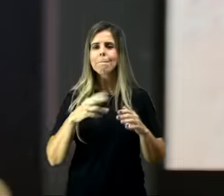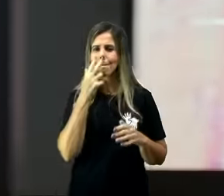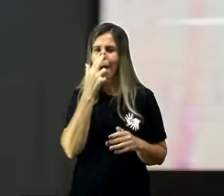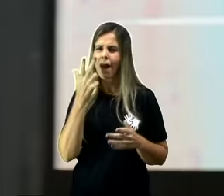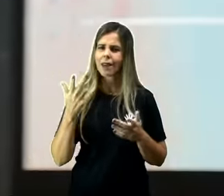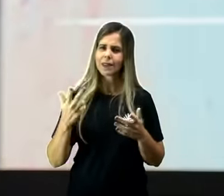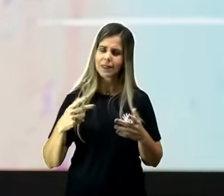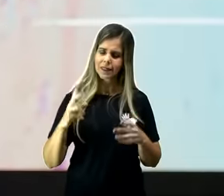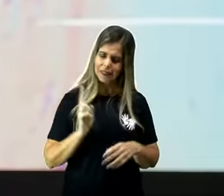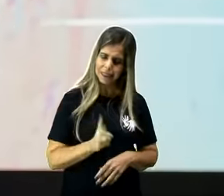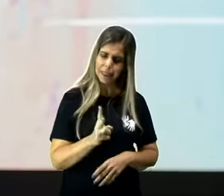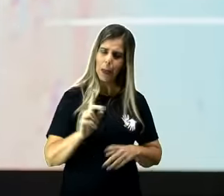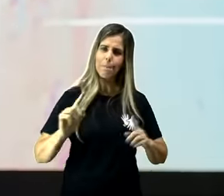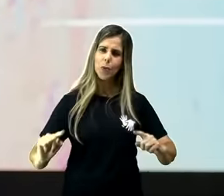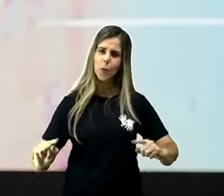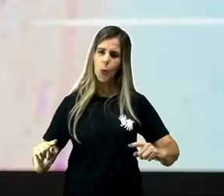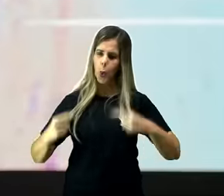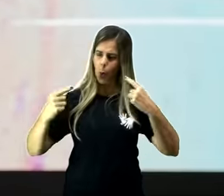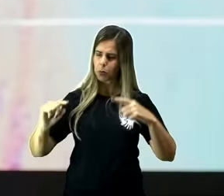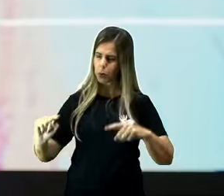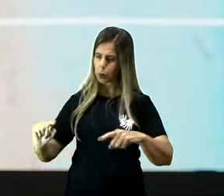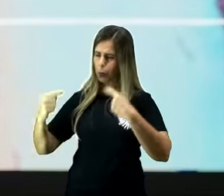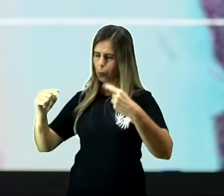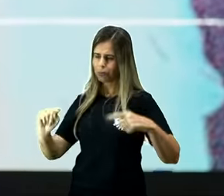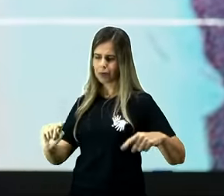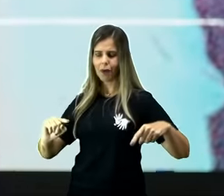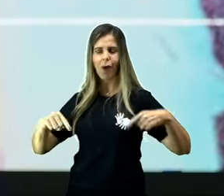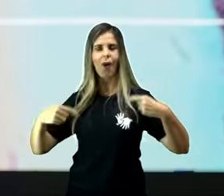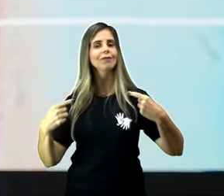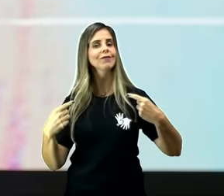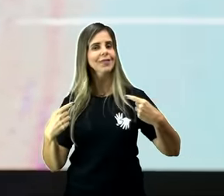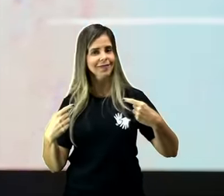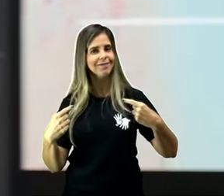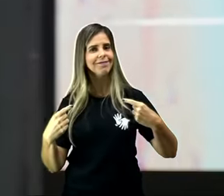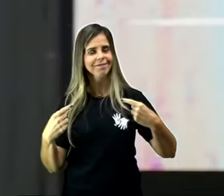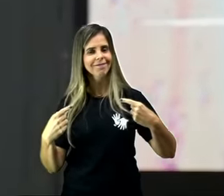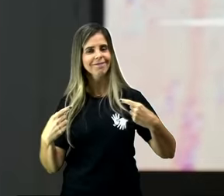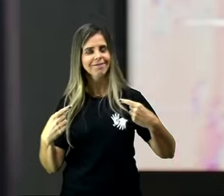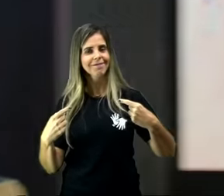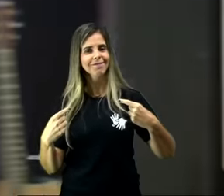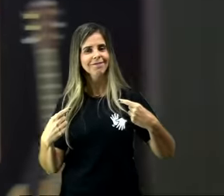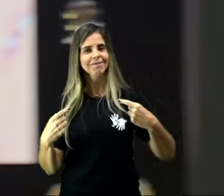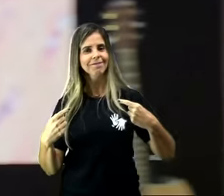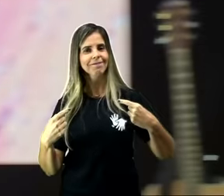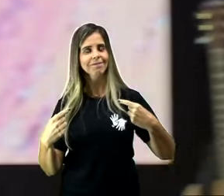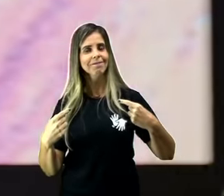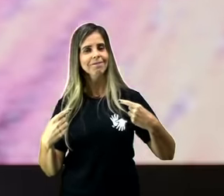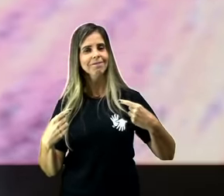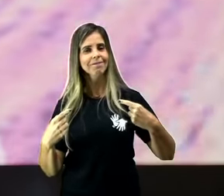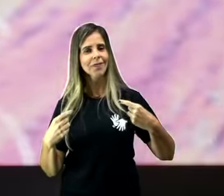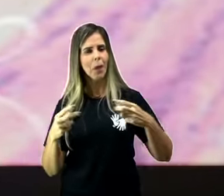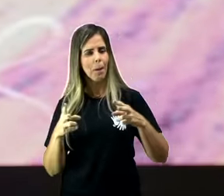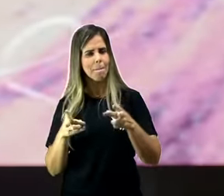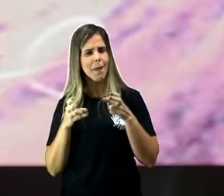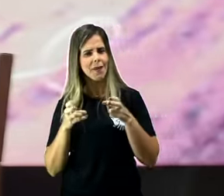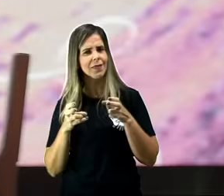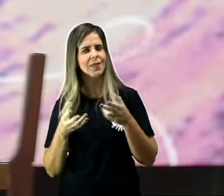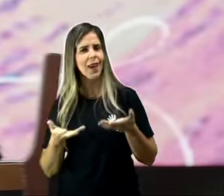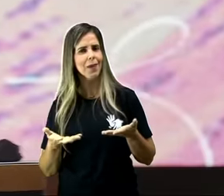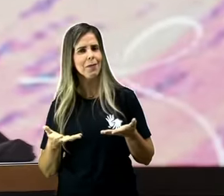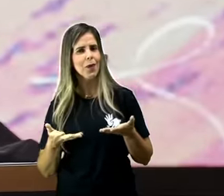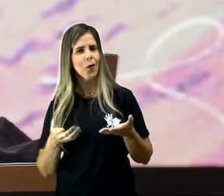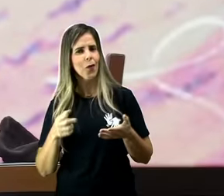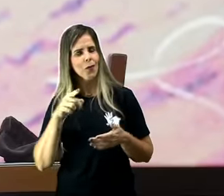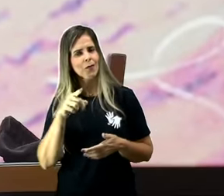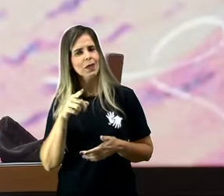Todo avanço que Deus nos dá na nossa vida, a gente encontra um novo opositor. Pode olhar aí. Você acha que você está